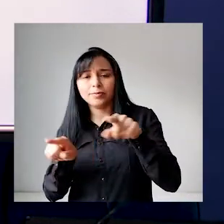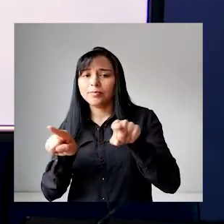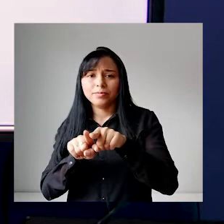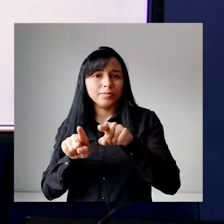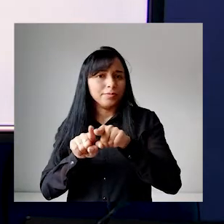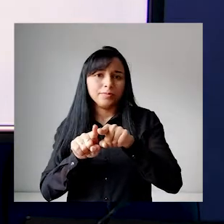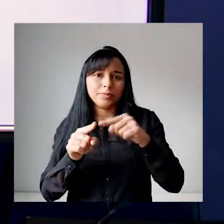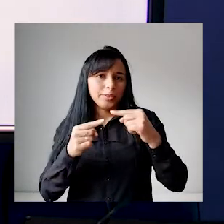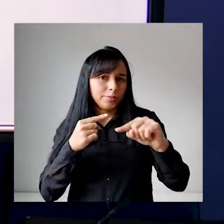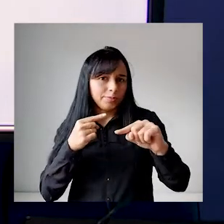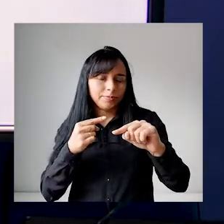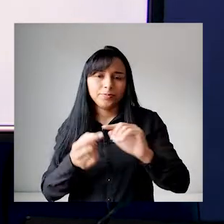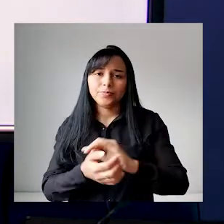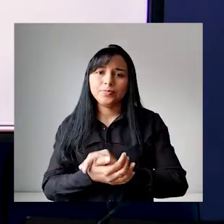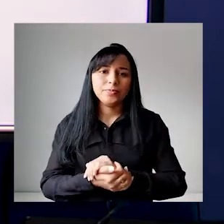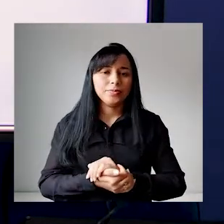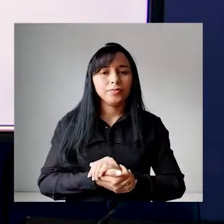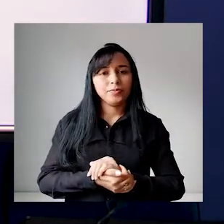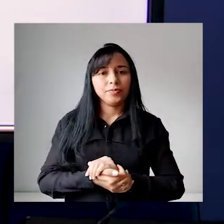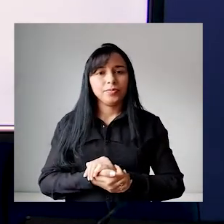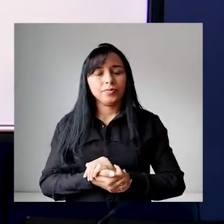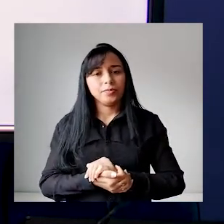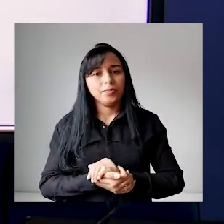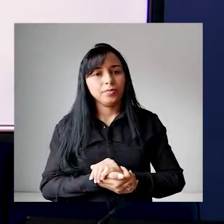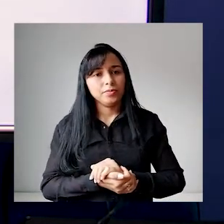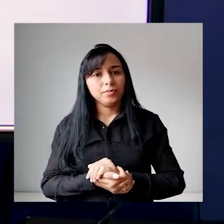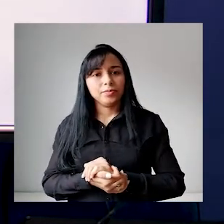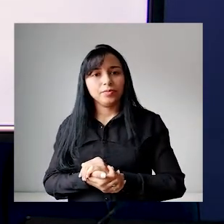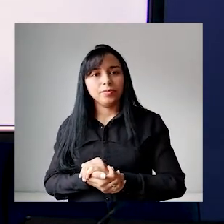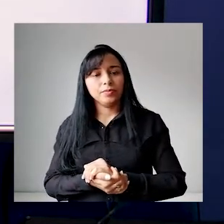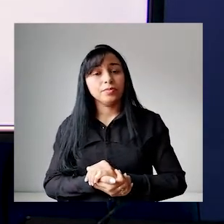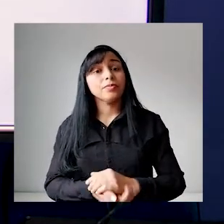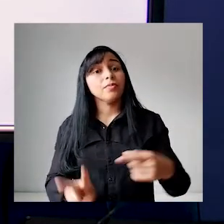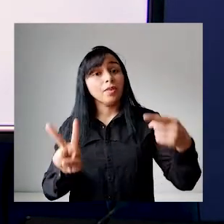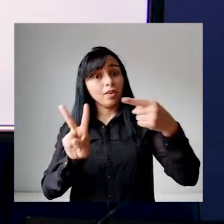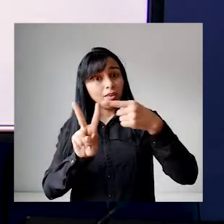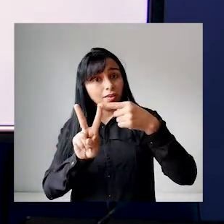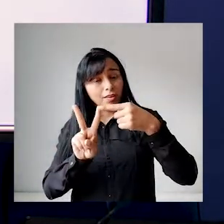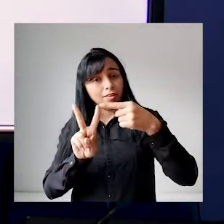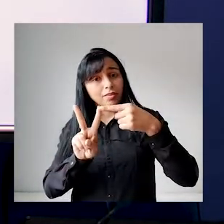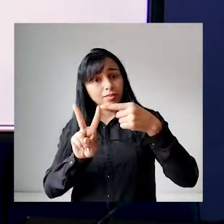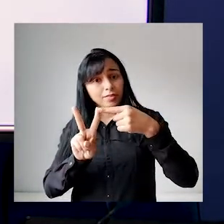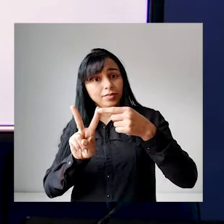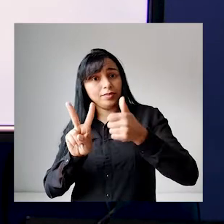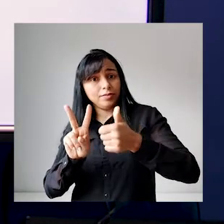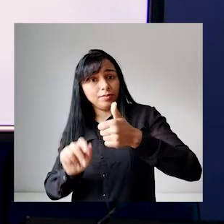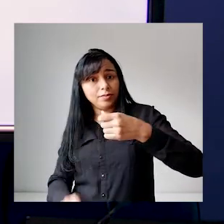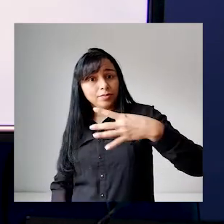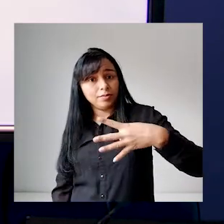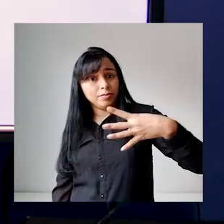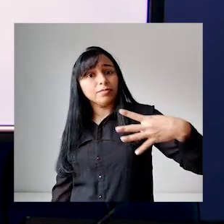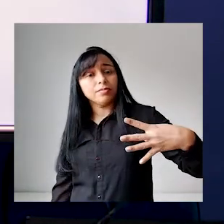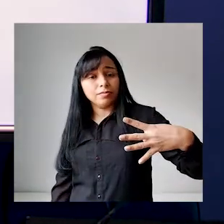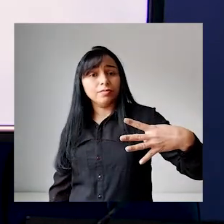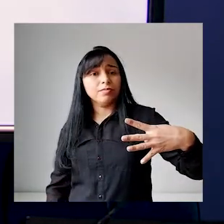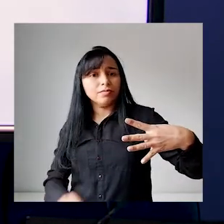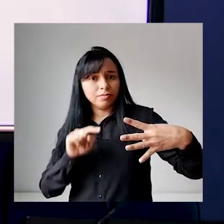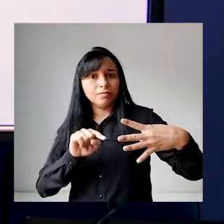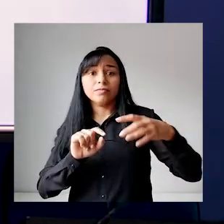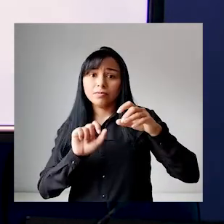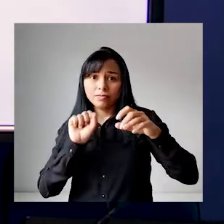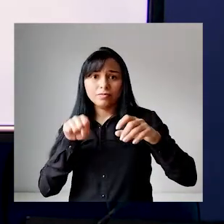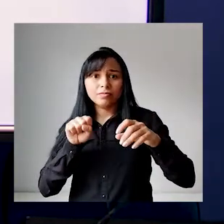B, não serve, né? Não vai ter essa raiz no conjunto dos números reais. Raiz de 144, essa aqui